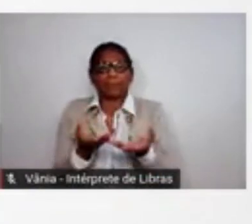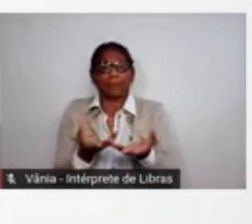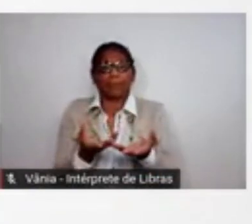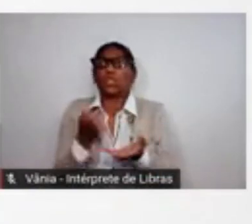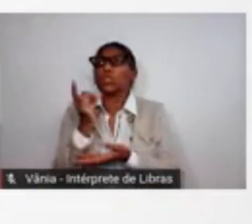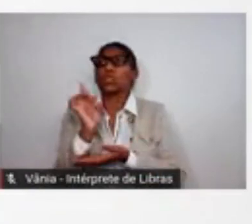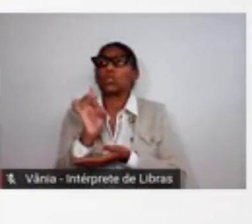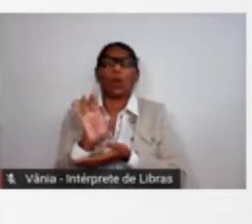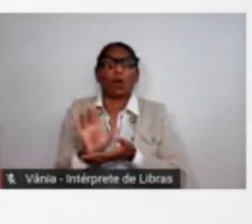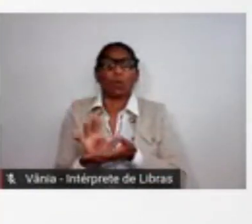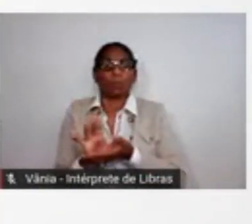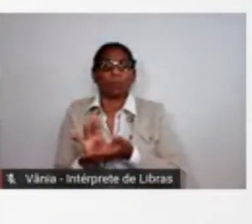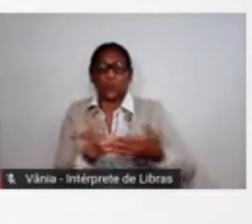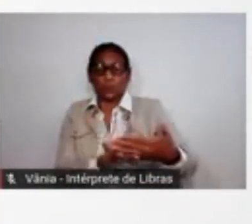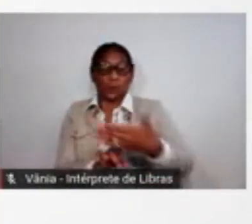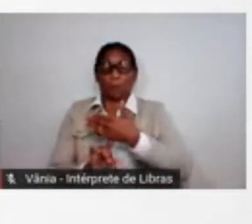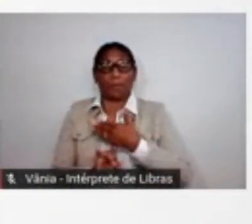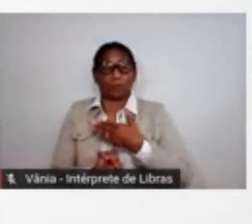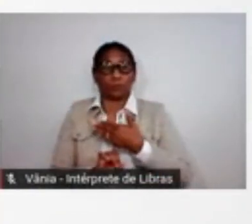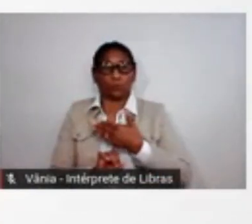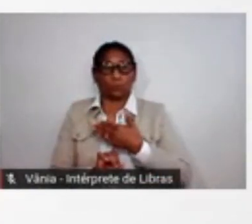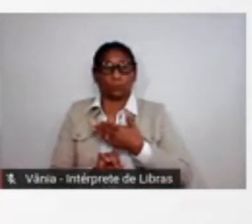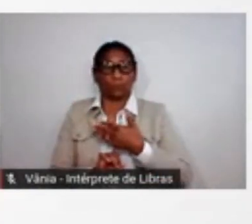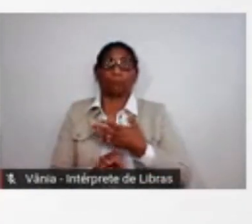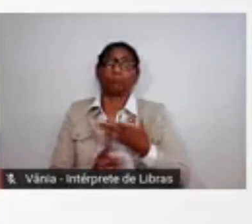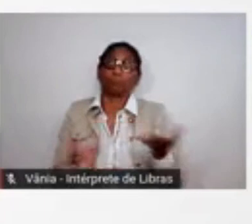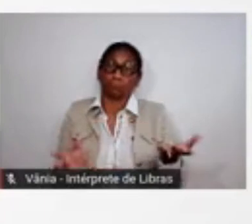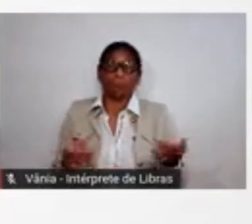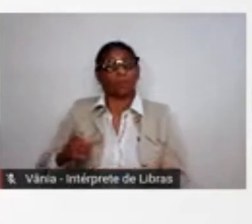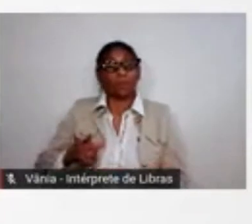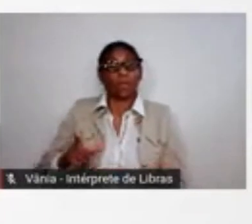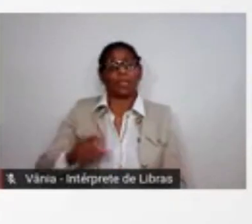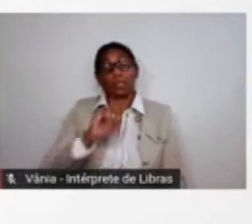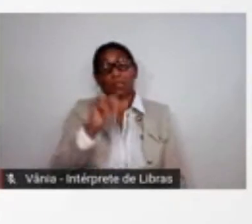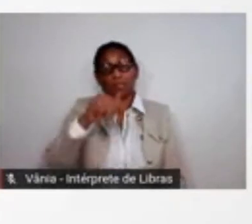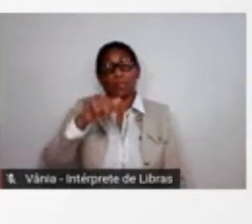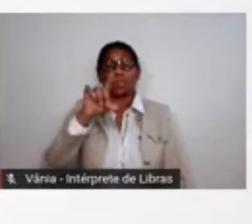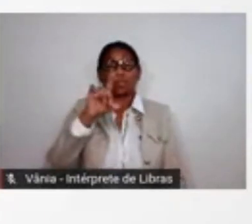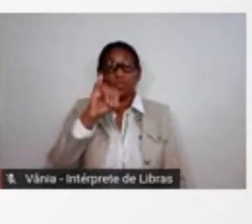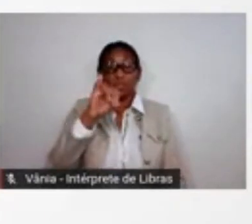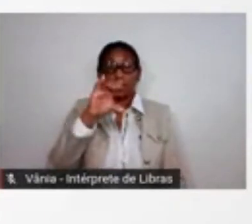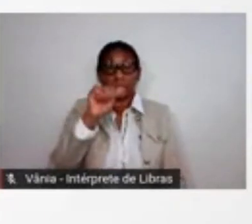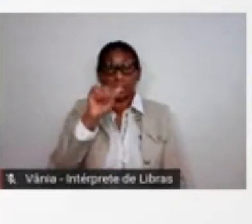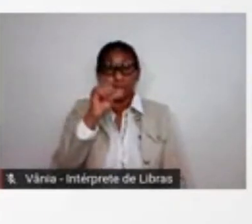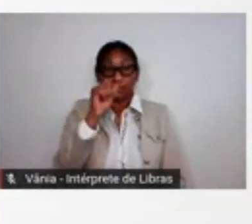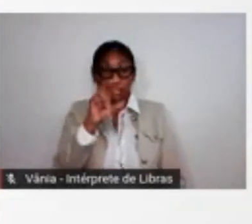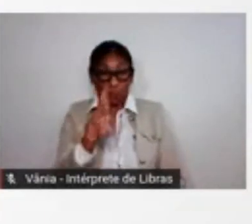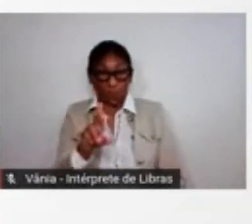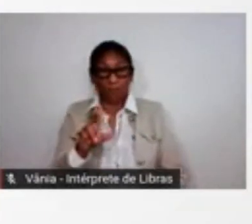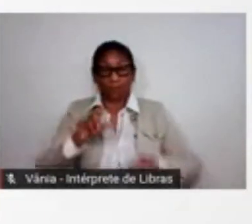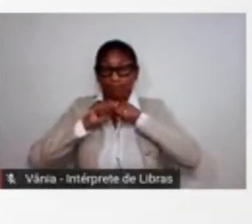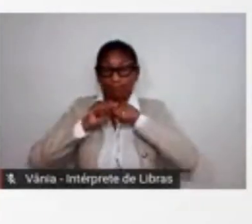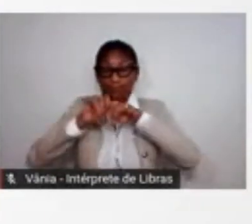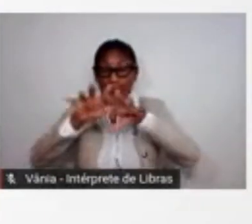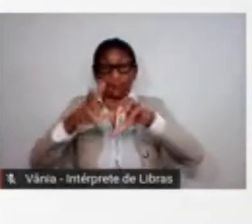pelo isolamento. Na verdade, o indicador que mais nos interessa é o da disseminação do